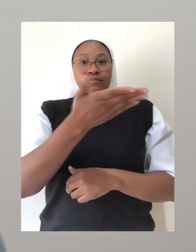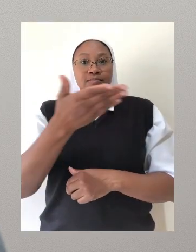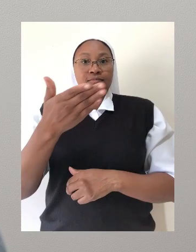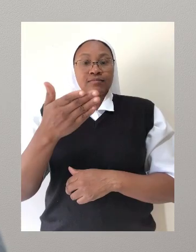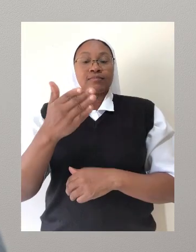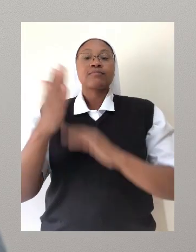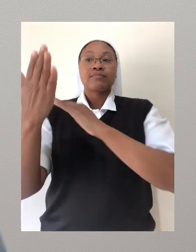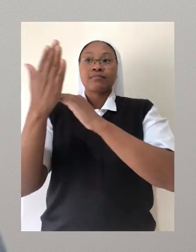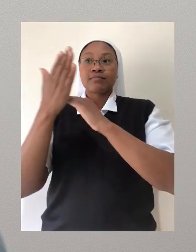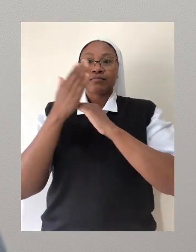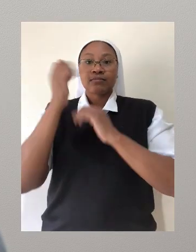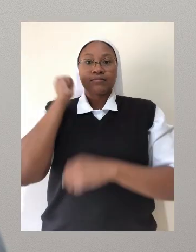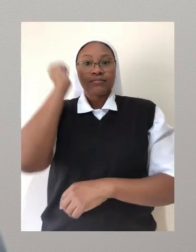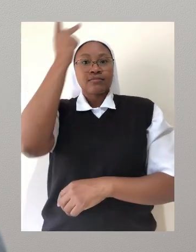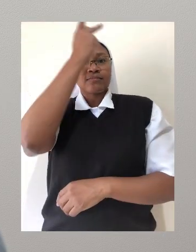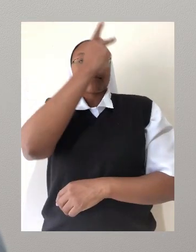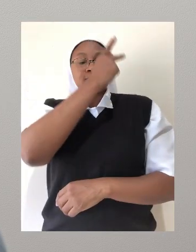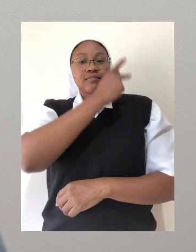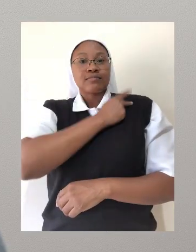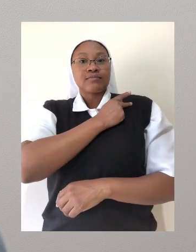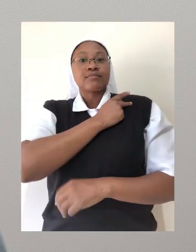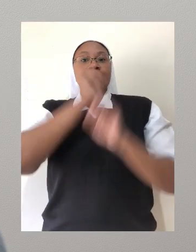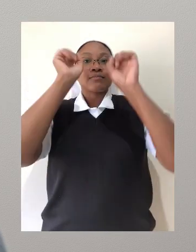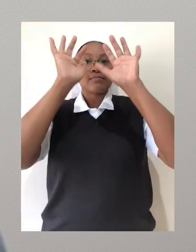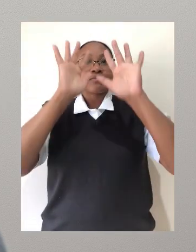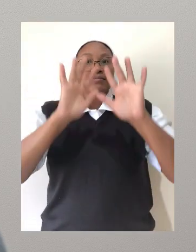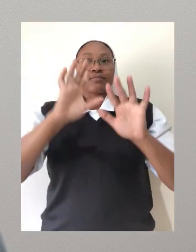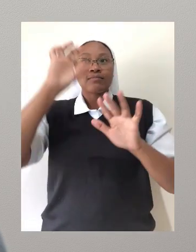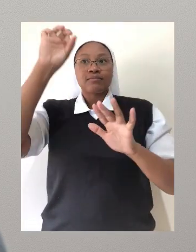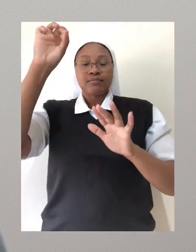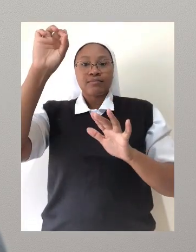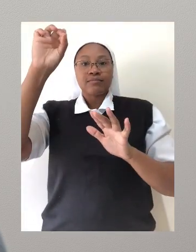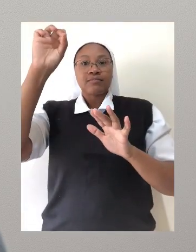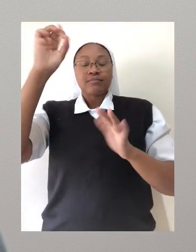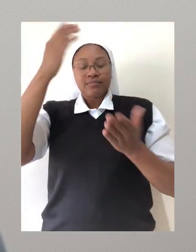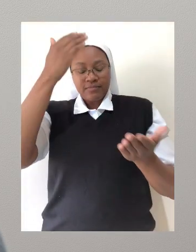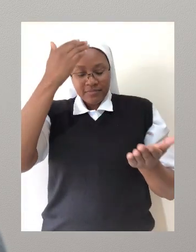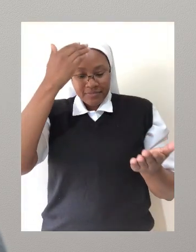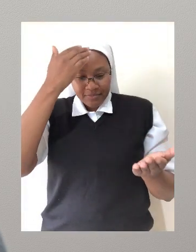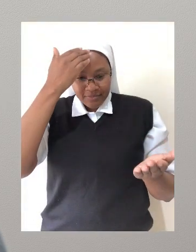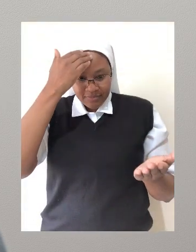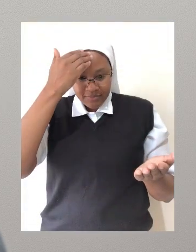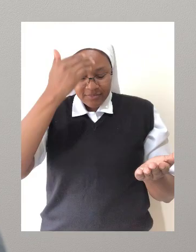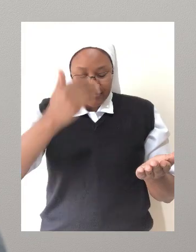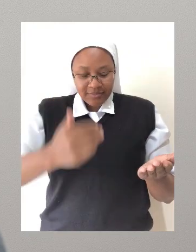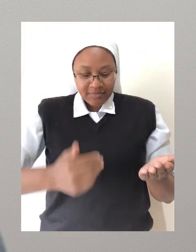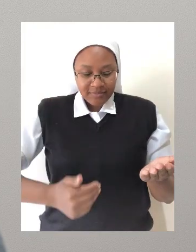cada um de vocês, por intercessão de Nossa Senhora Aparecida, a bênção de Deus.